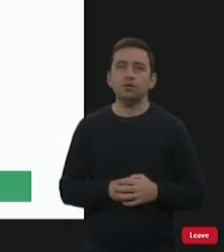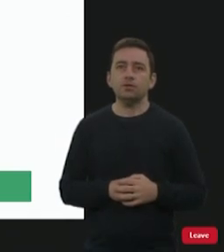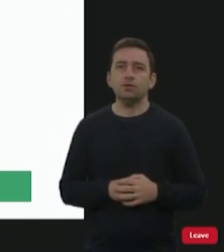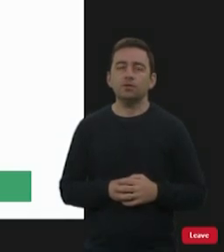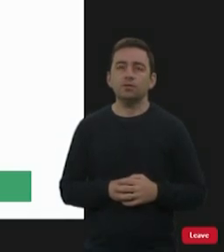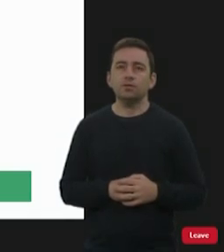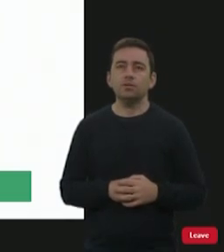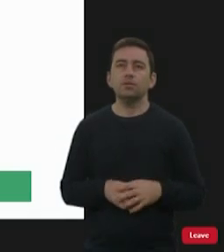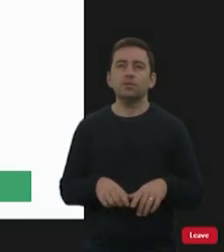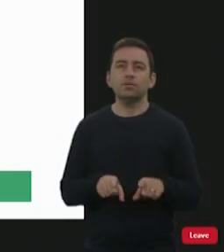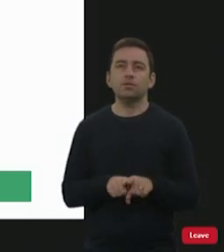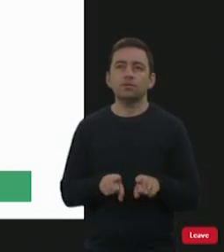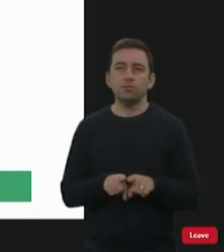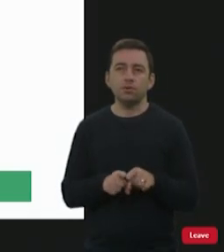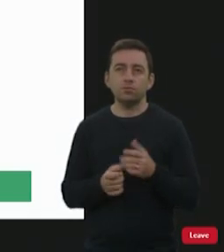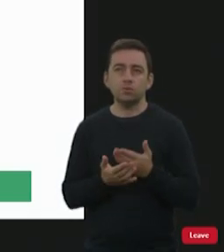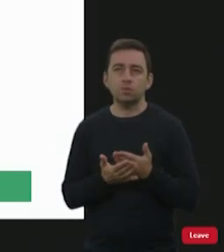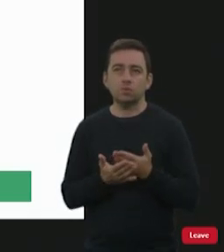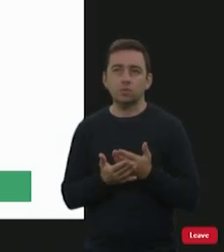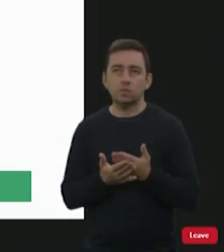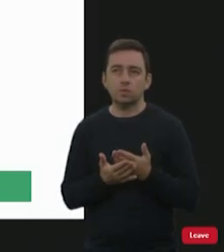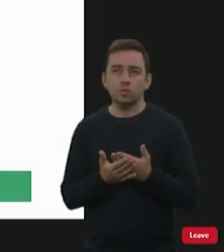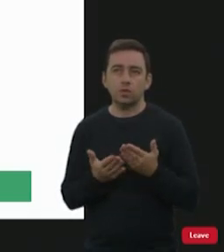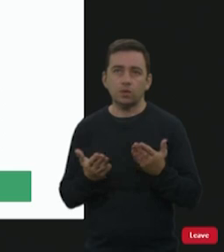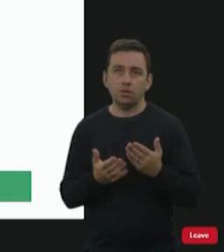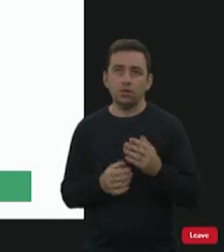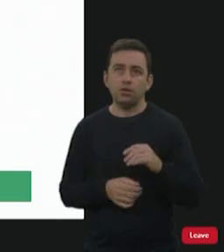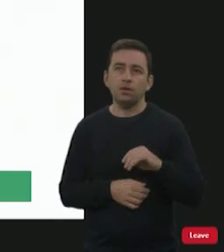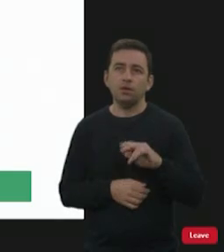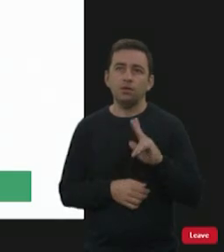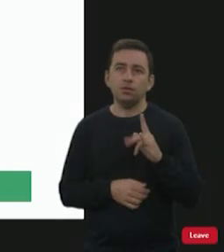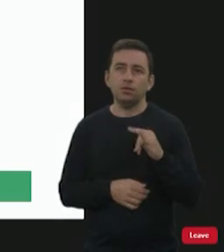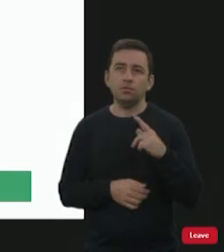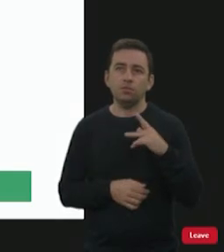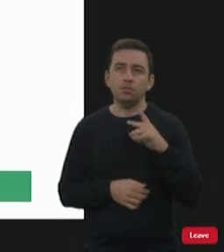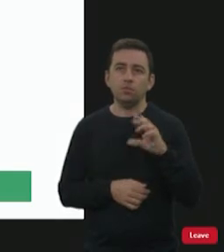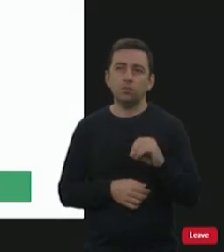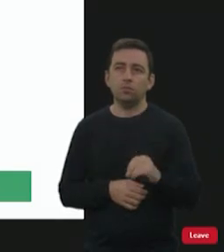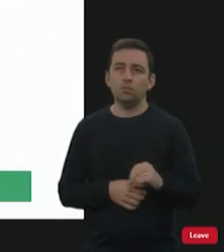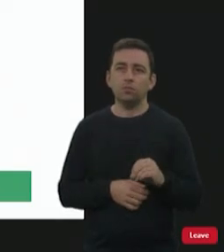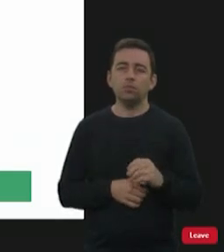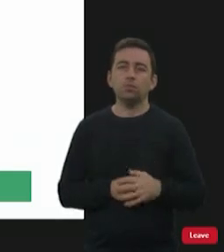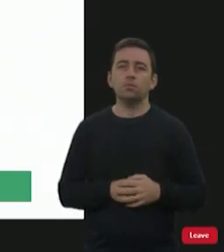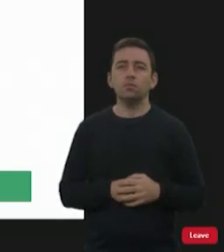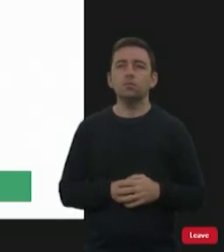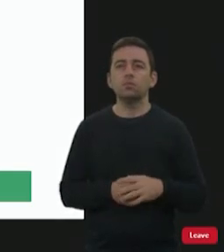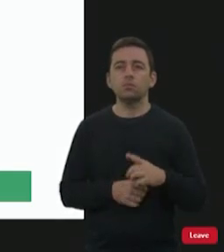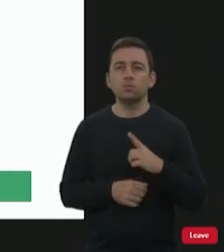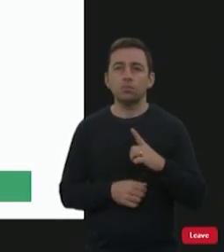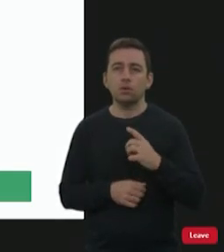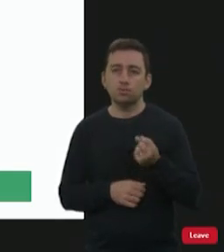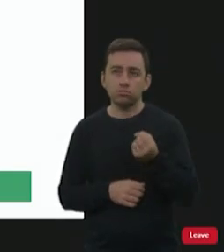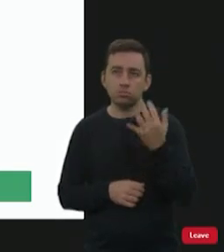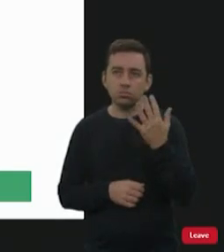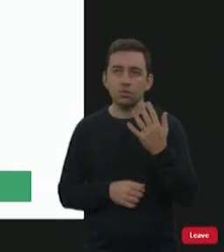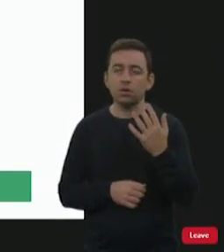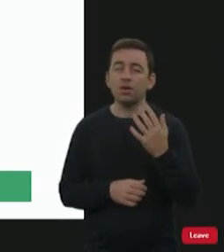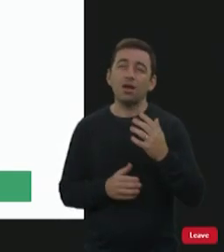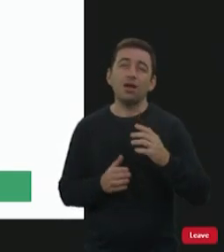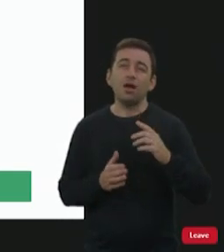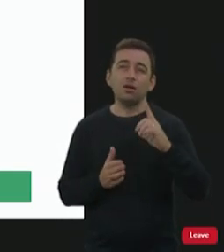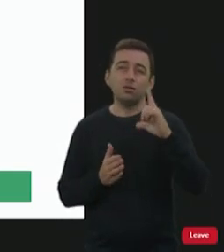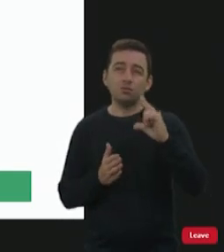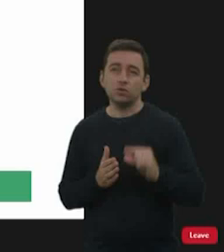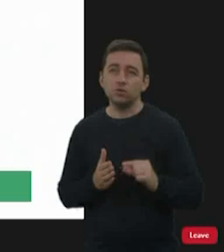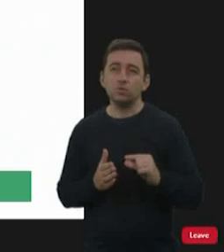Nesse estudo de carbo hipocalórica, normoproteica, né, a quantidade de calorias bastante reduzida, né, imagina